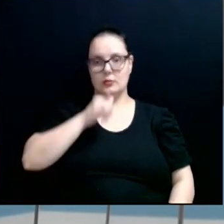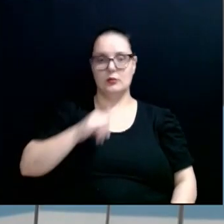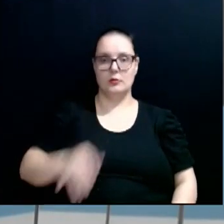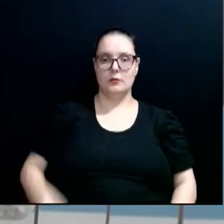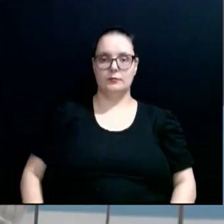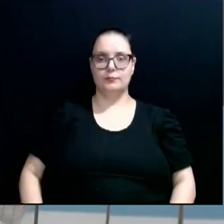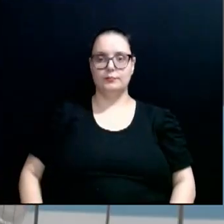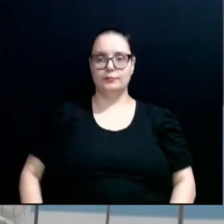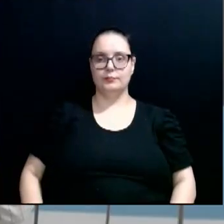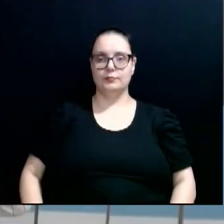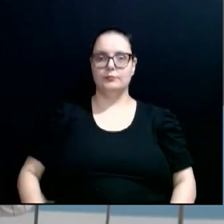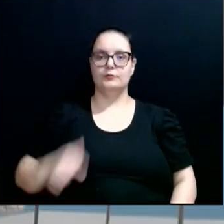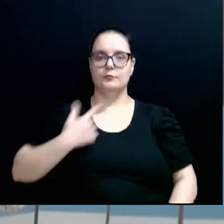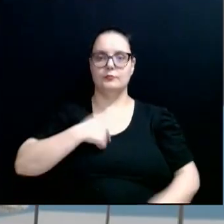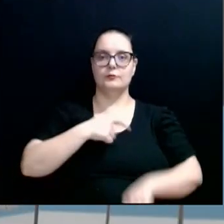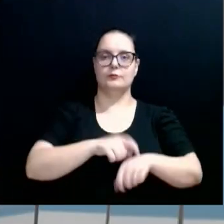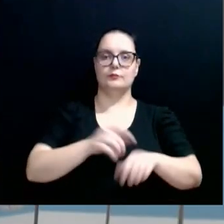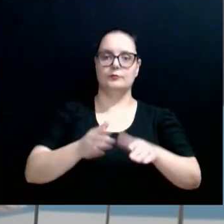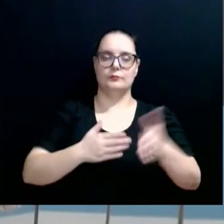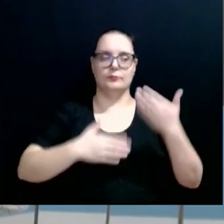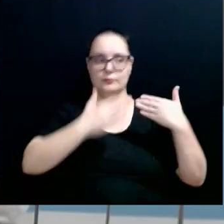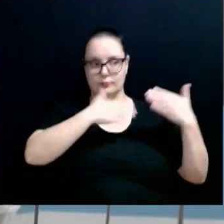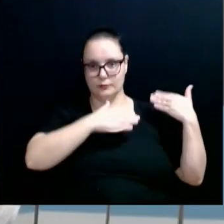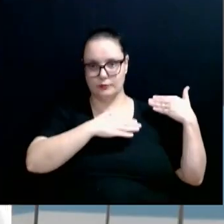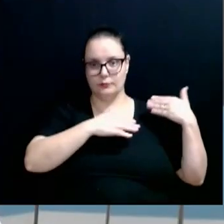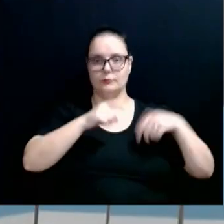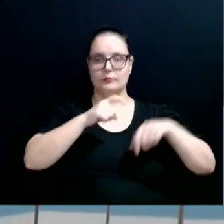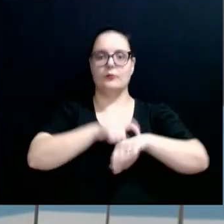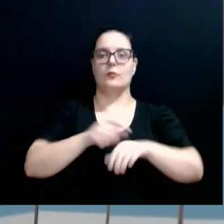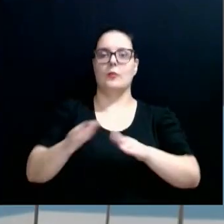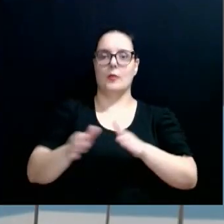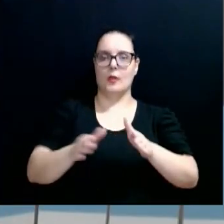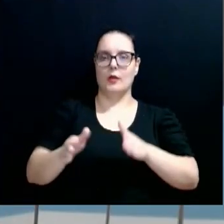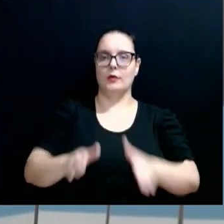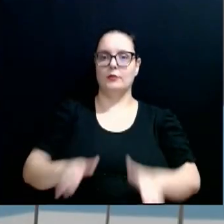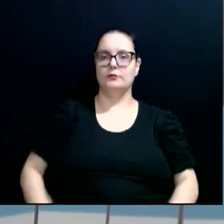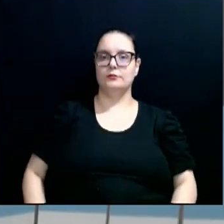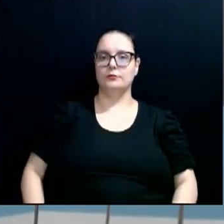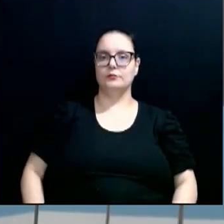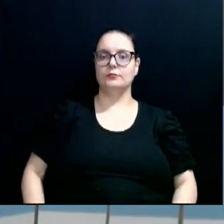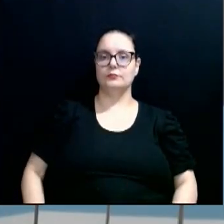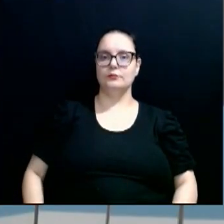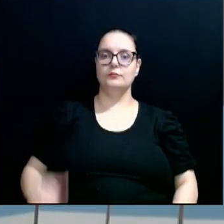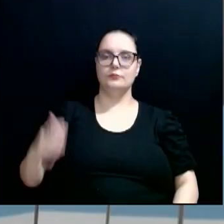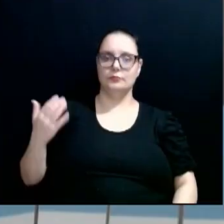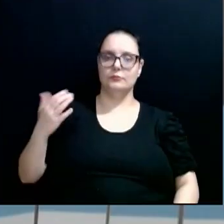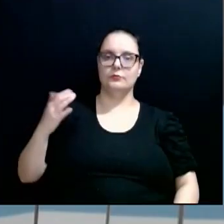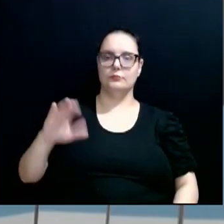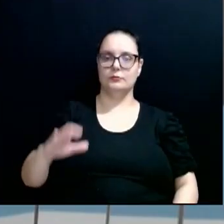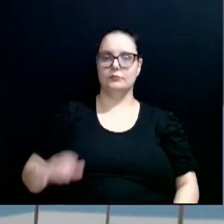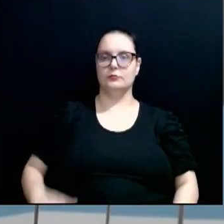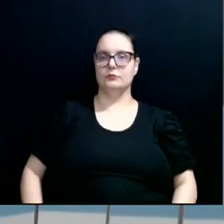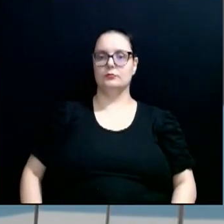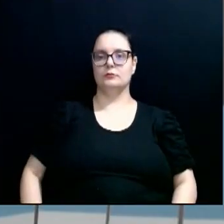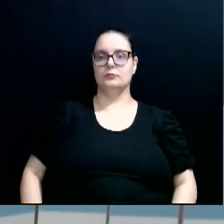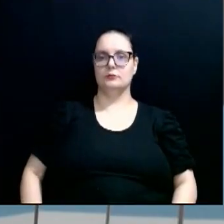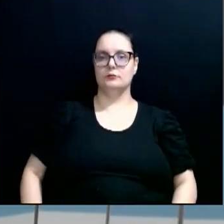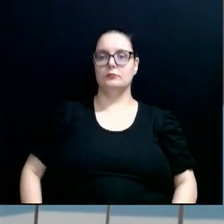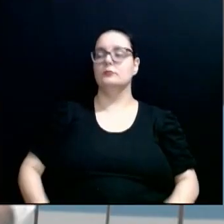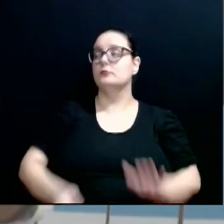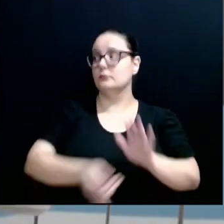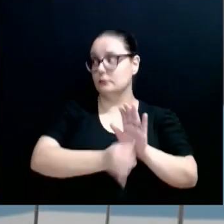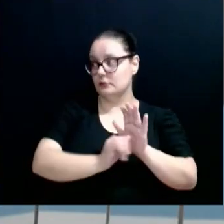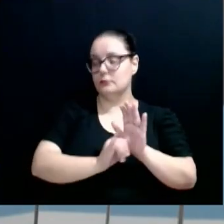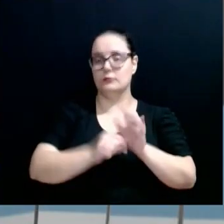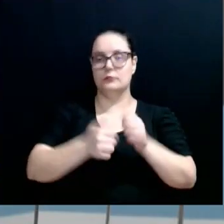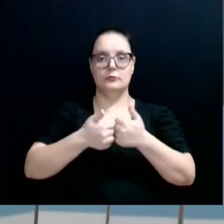né, estávamos à época, no momento da publicação do edital do transporte público, né, a